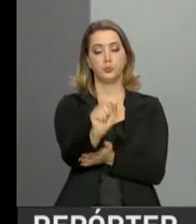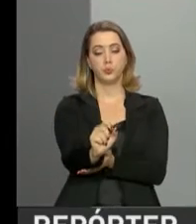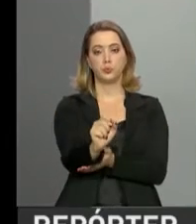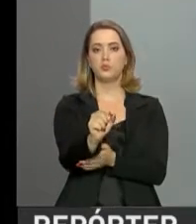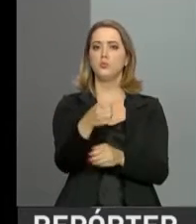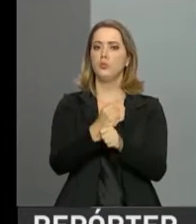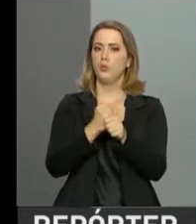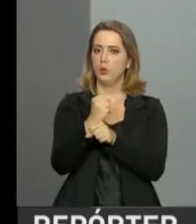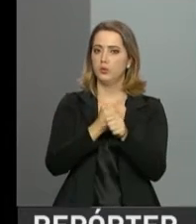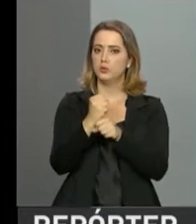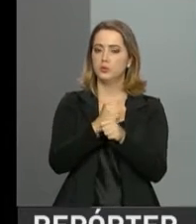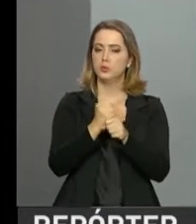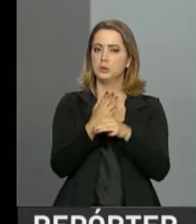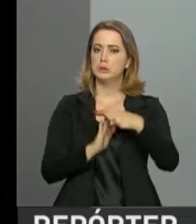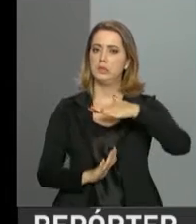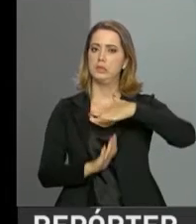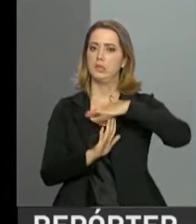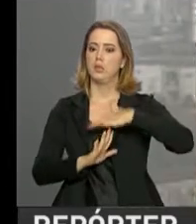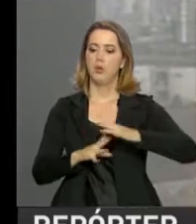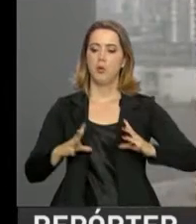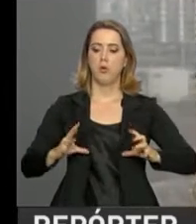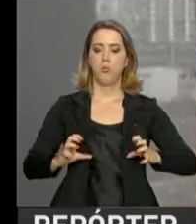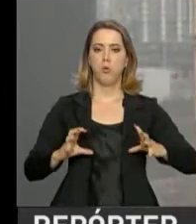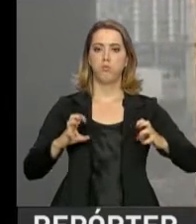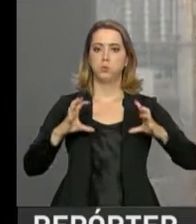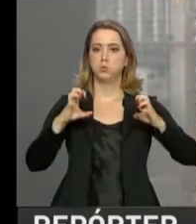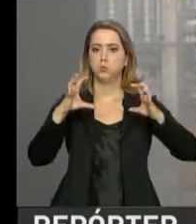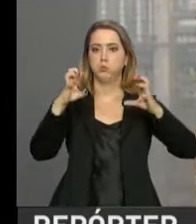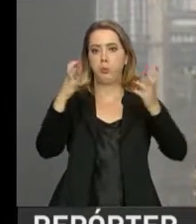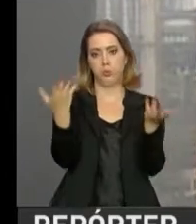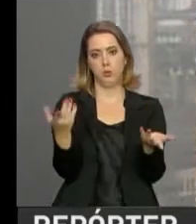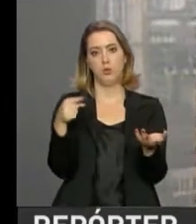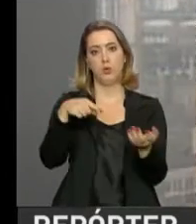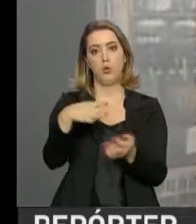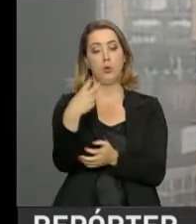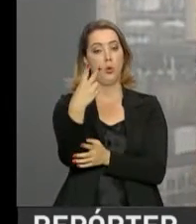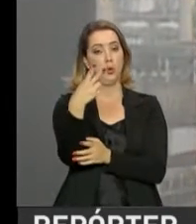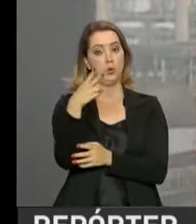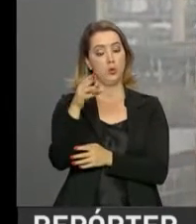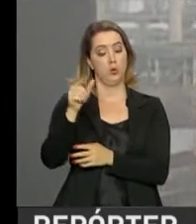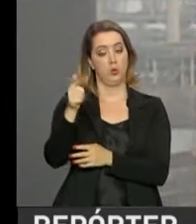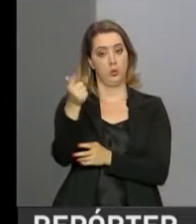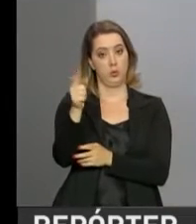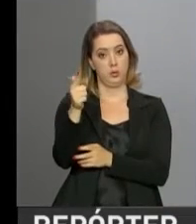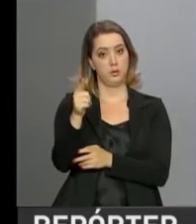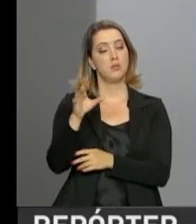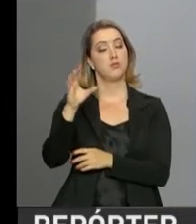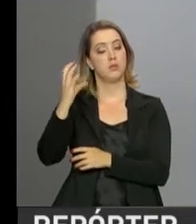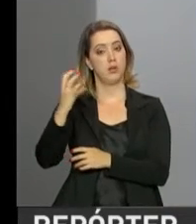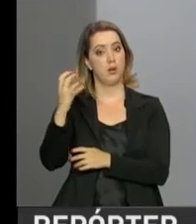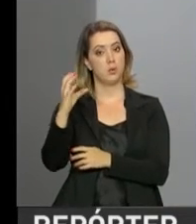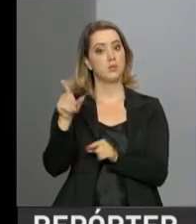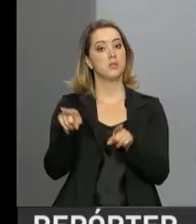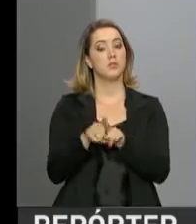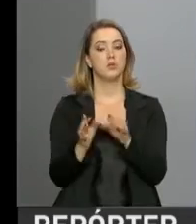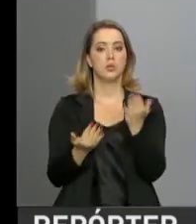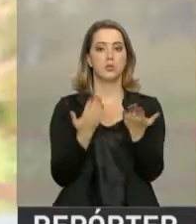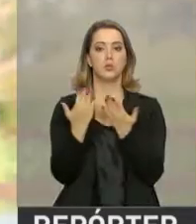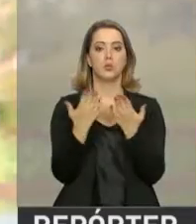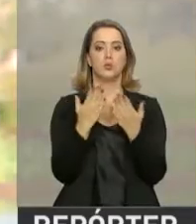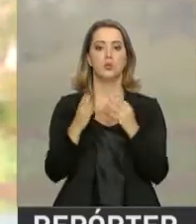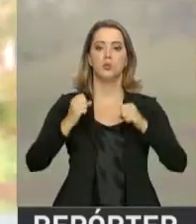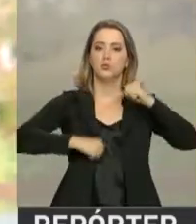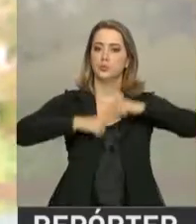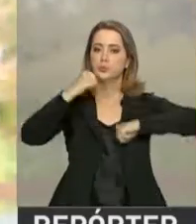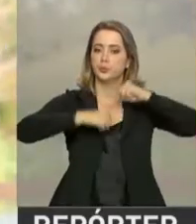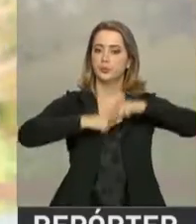acordo prevê medidas para limitar o aquecimento global até o final desse século em no máximo 2 graus Celsius, comparado a níveis pré-industriais. O